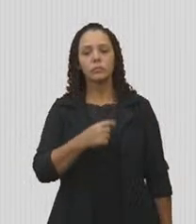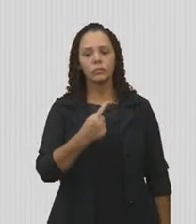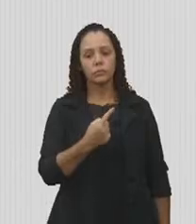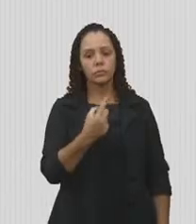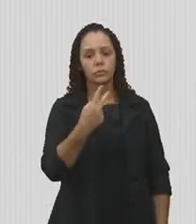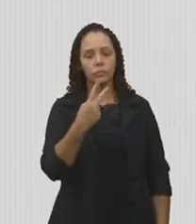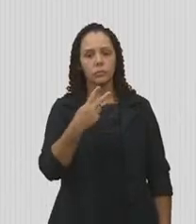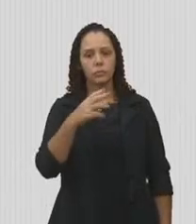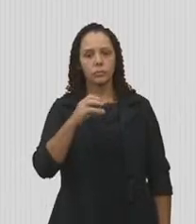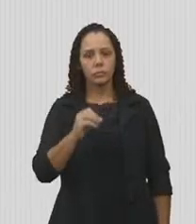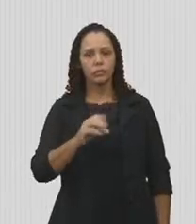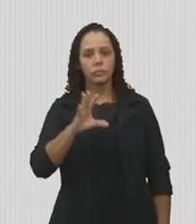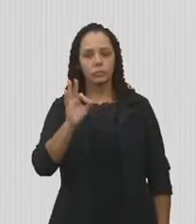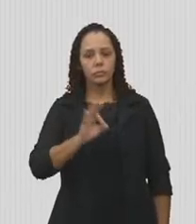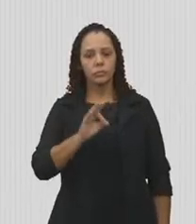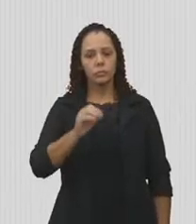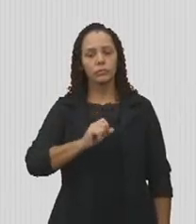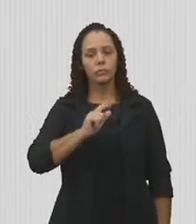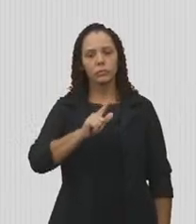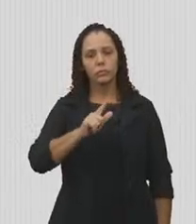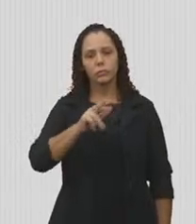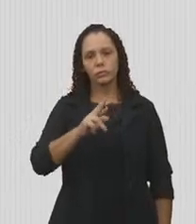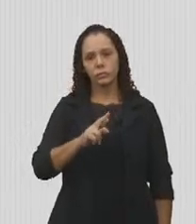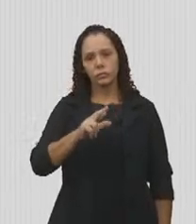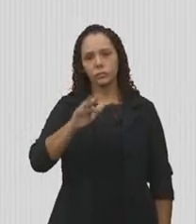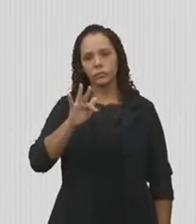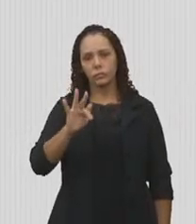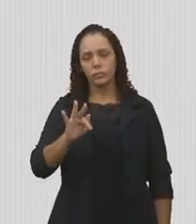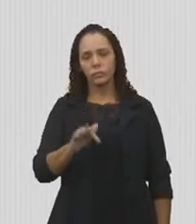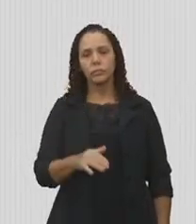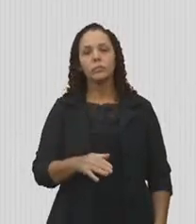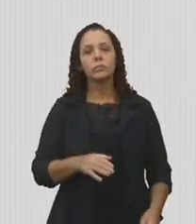120%, então a gente está um pouco menos da metade desse